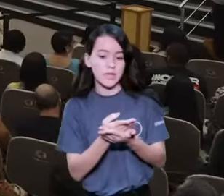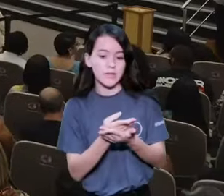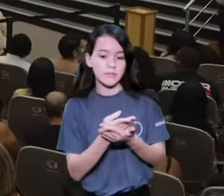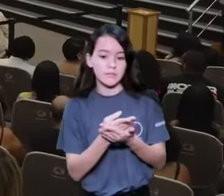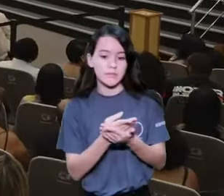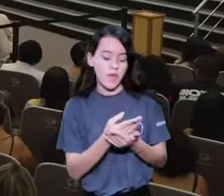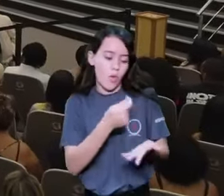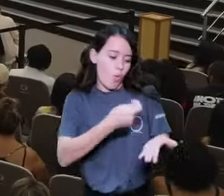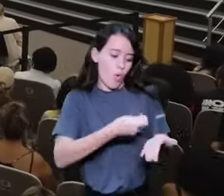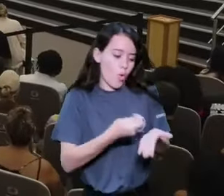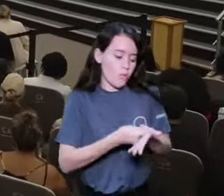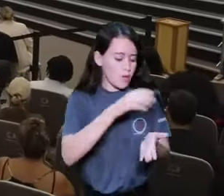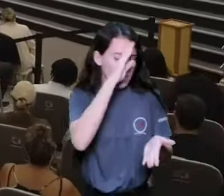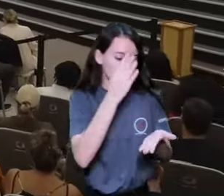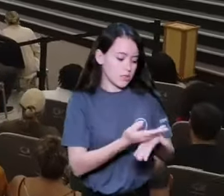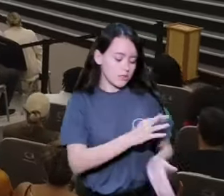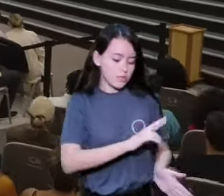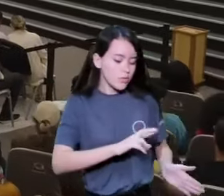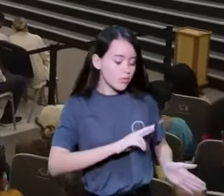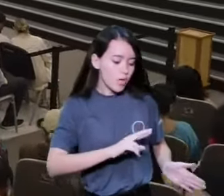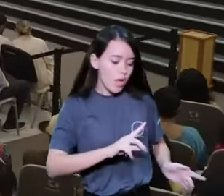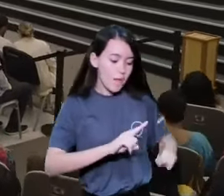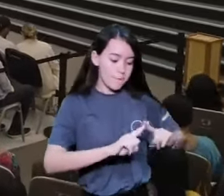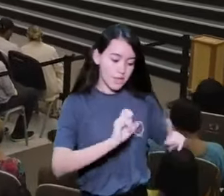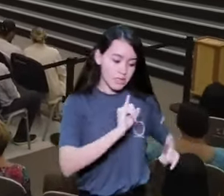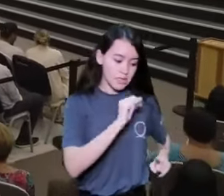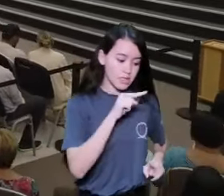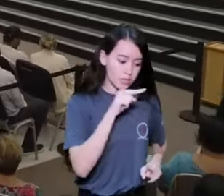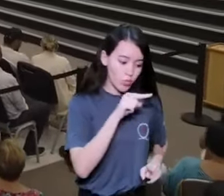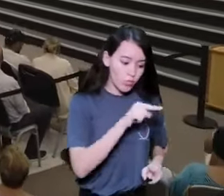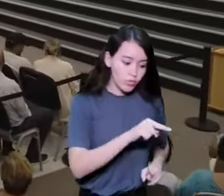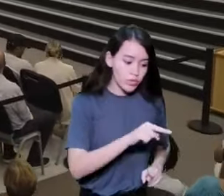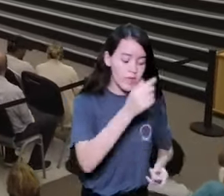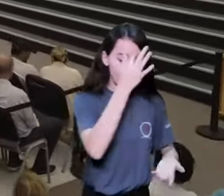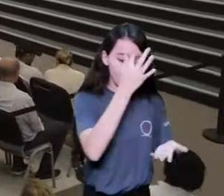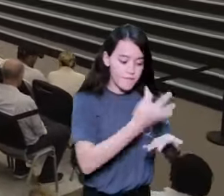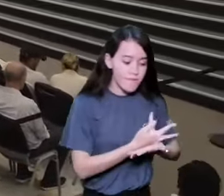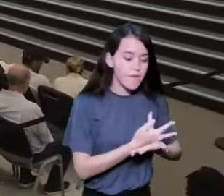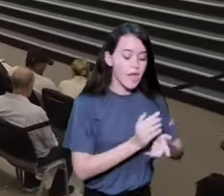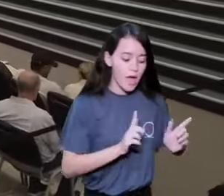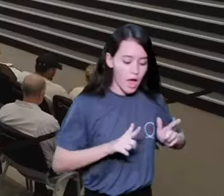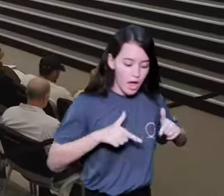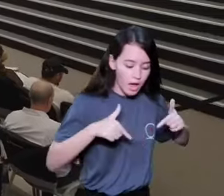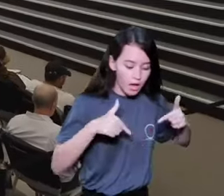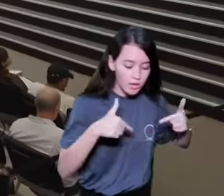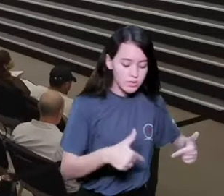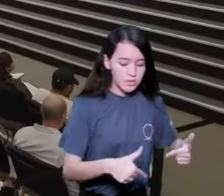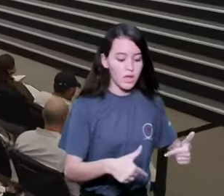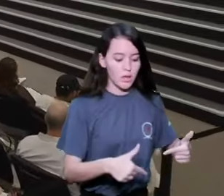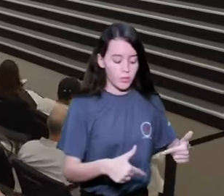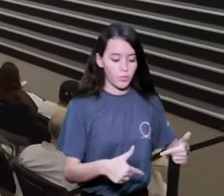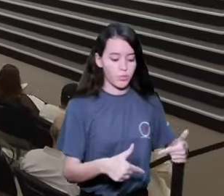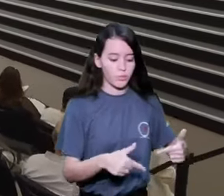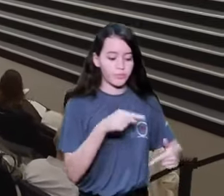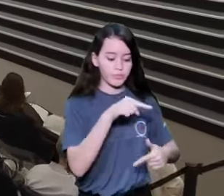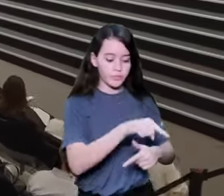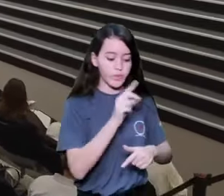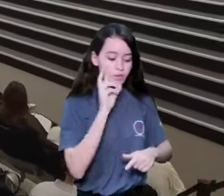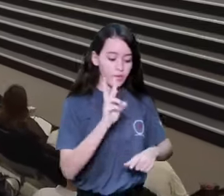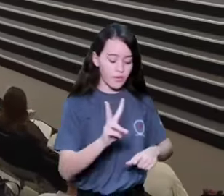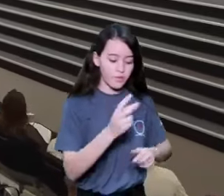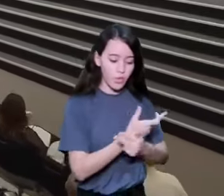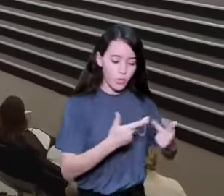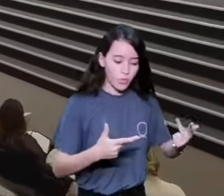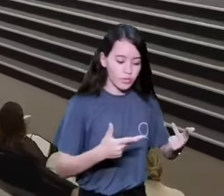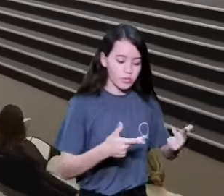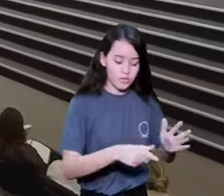também não é obrigada a crer mas se você colocar a Sua Fé em Ação você vai ver algo